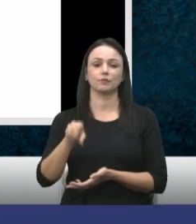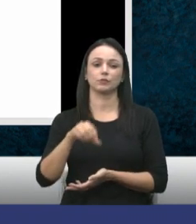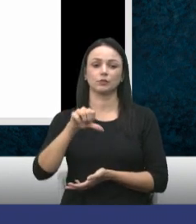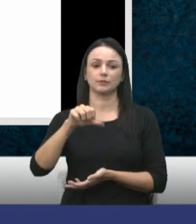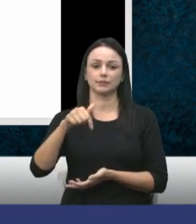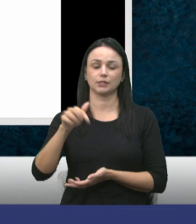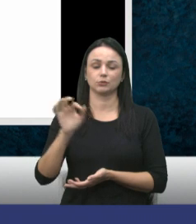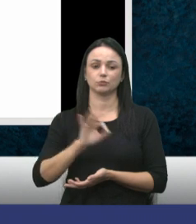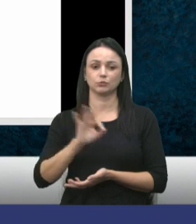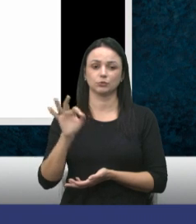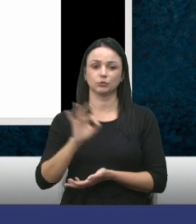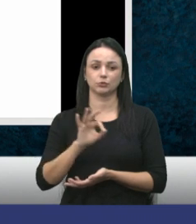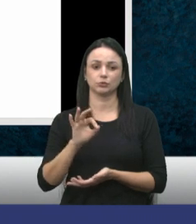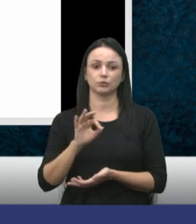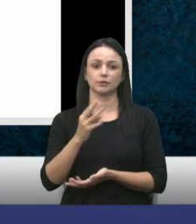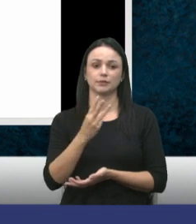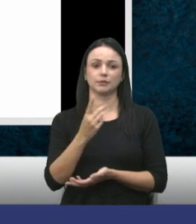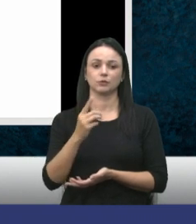20,97%, R$